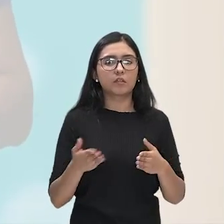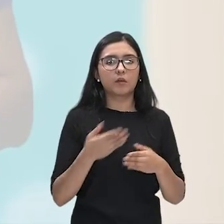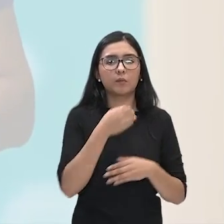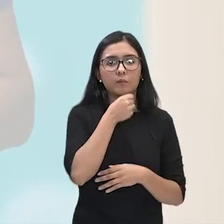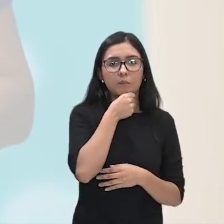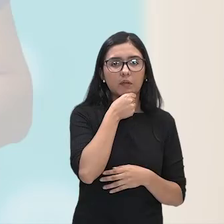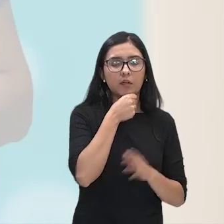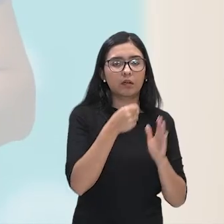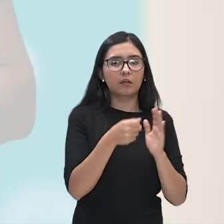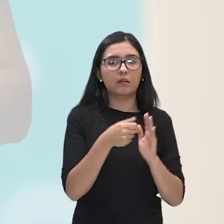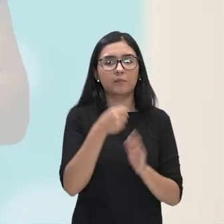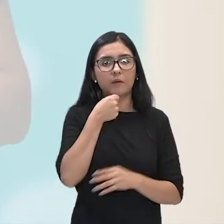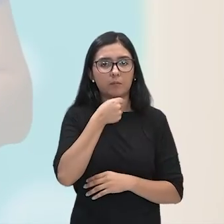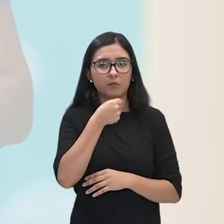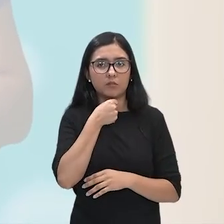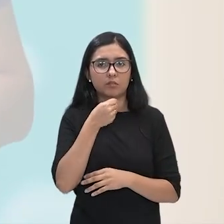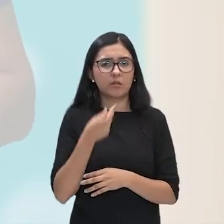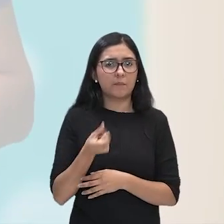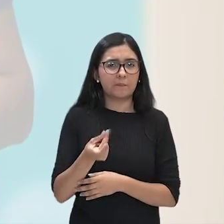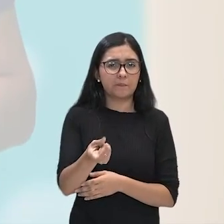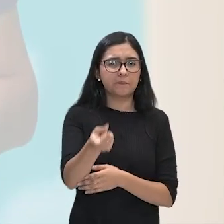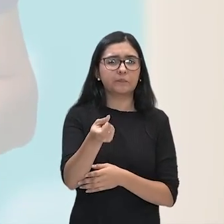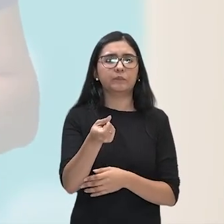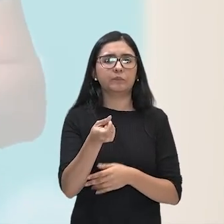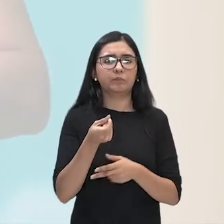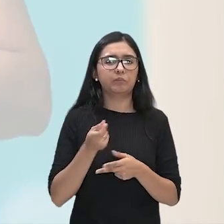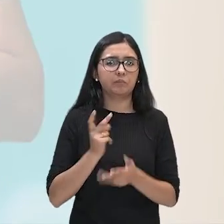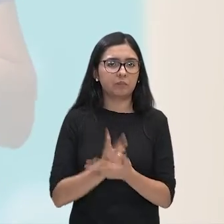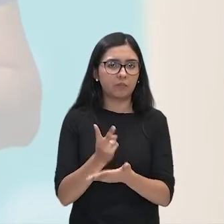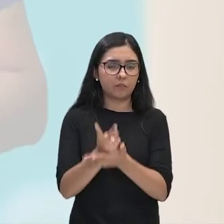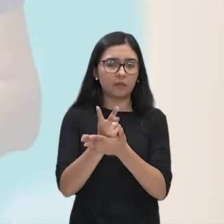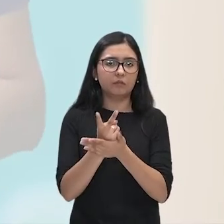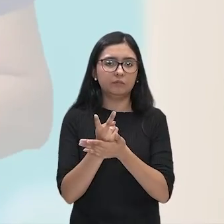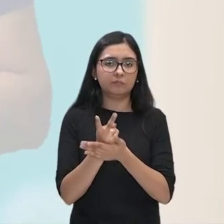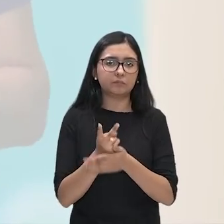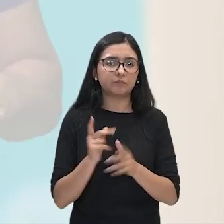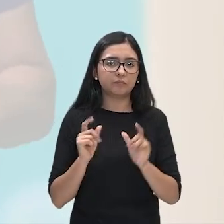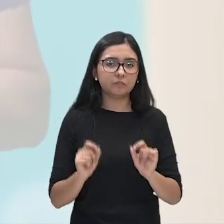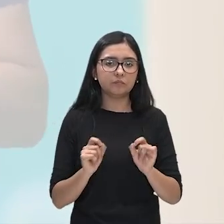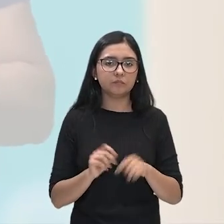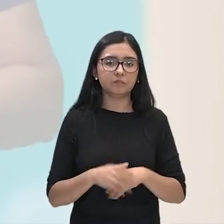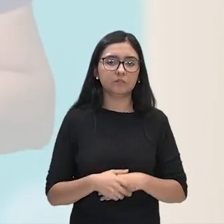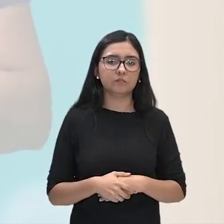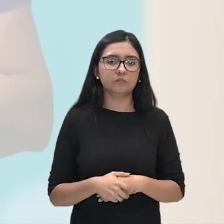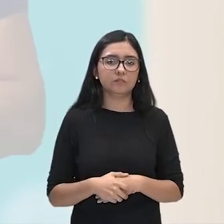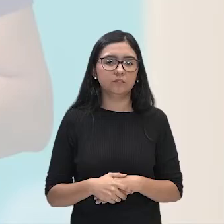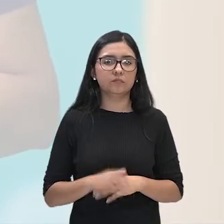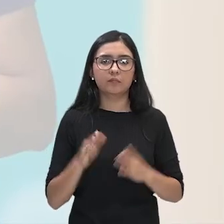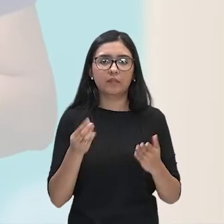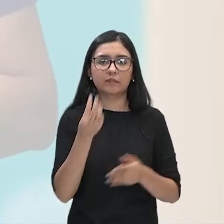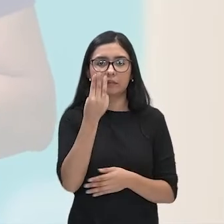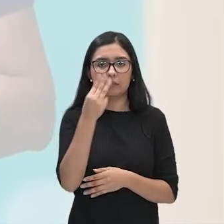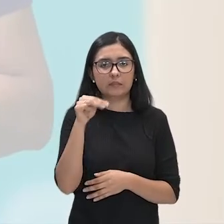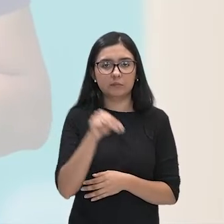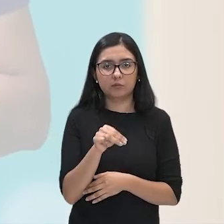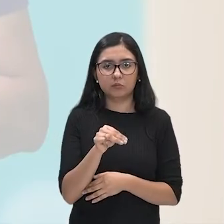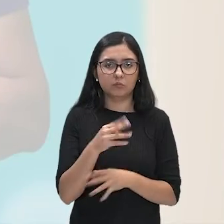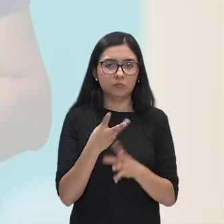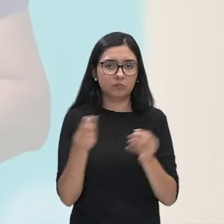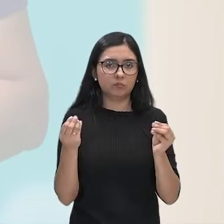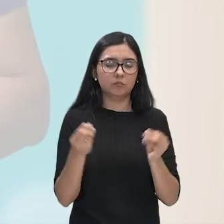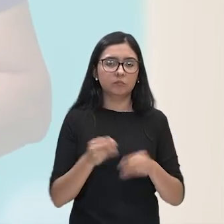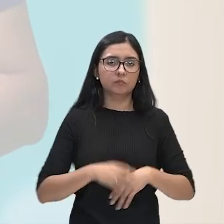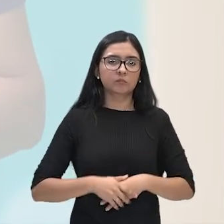custa muito tempo, leva muito tempo, né, para passar 3 minutos ou 4. Né?